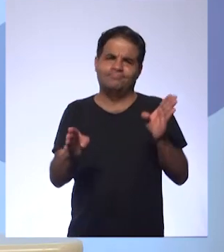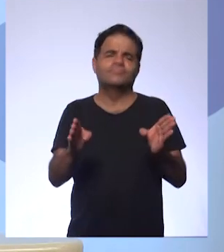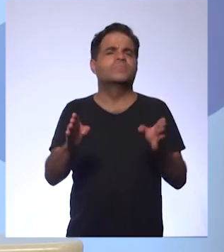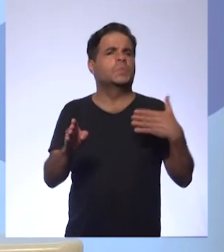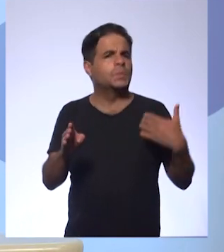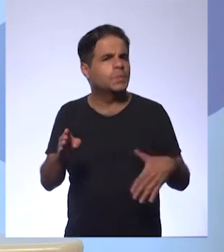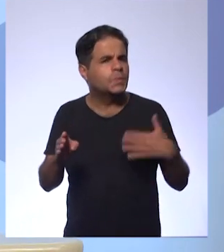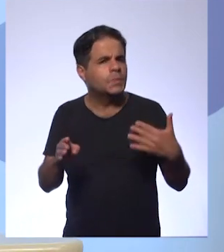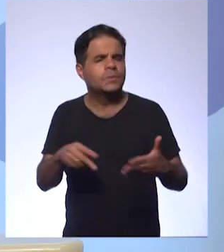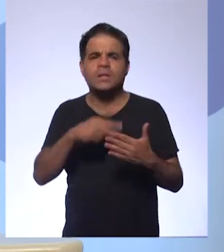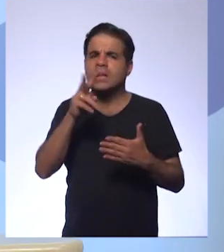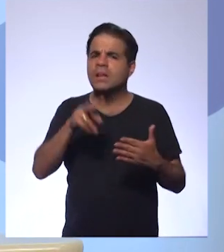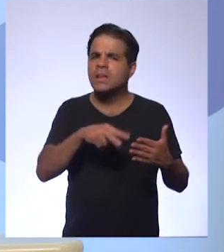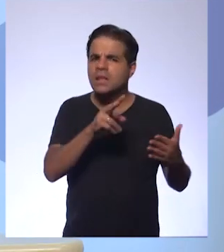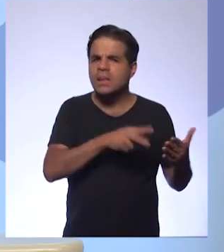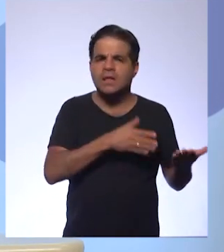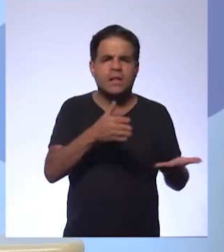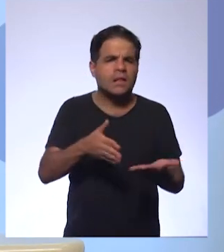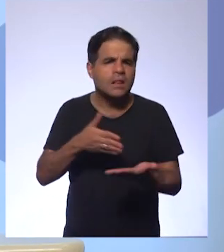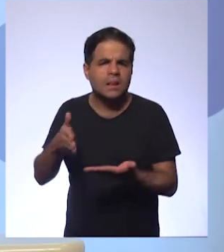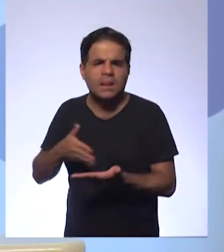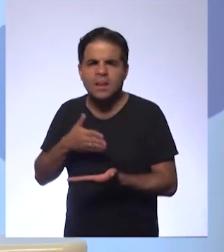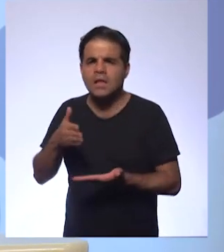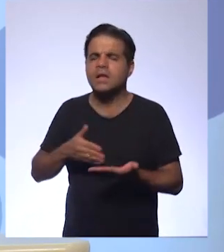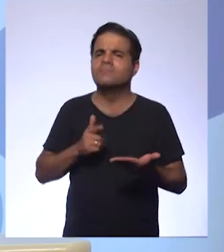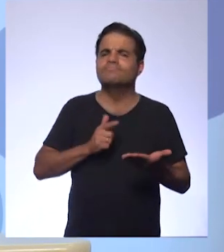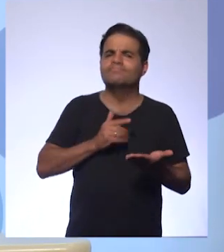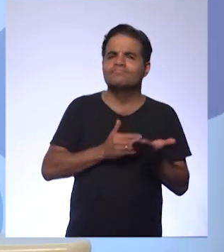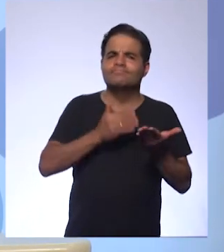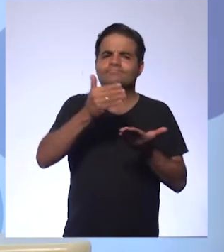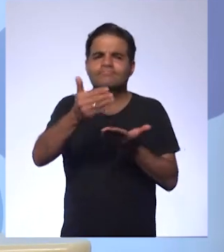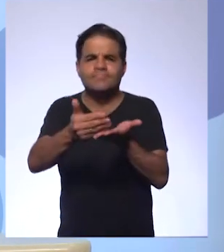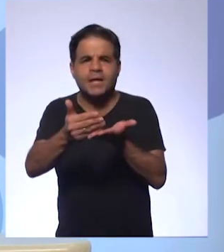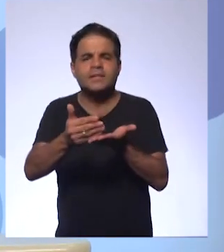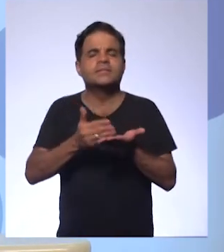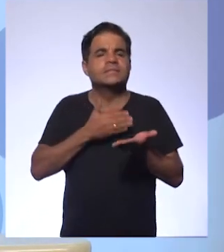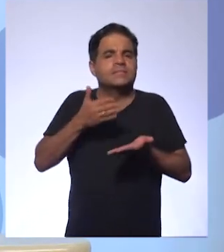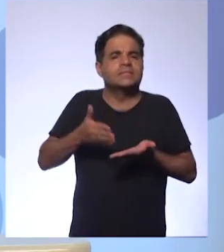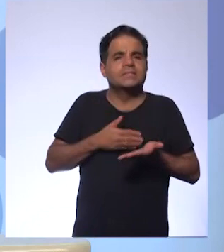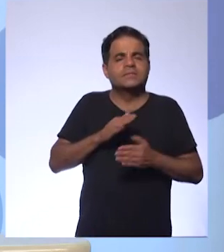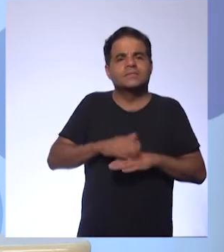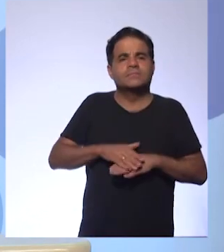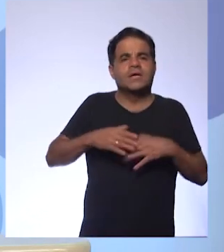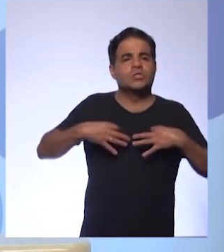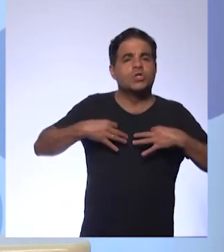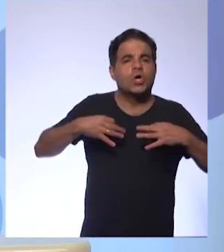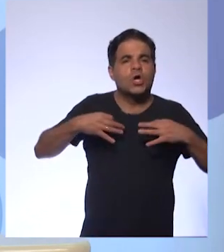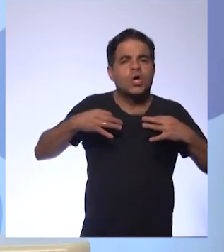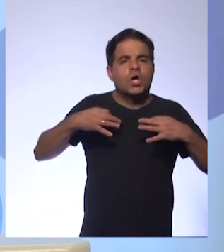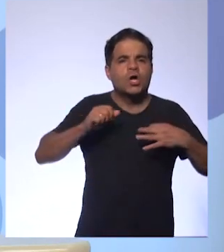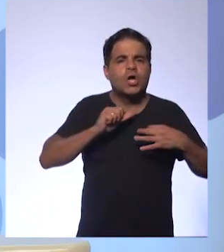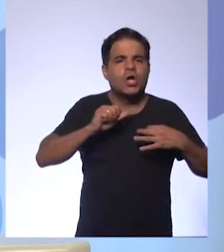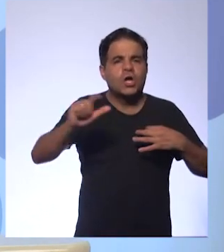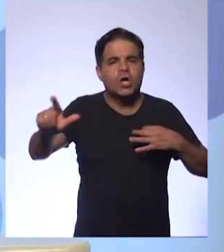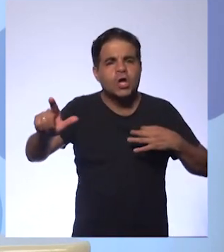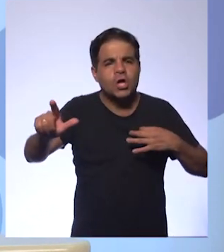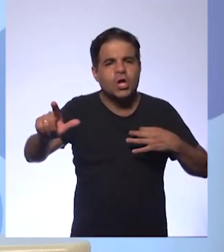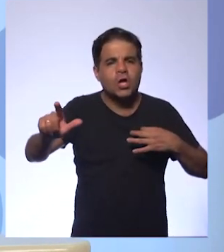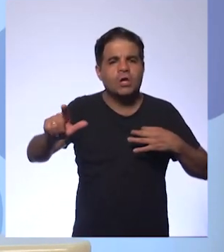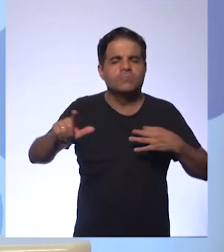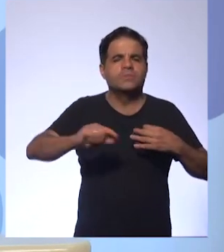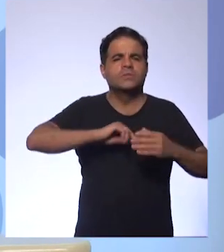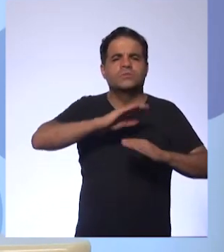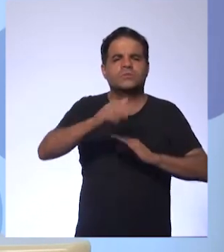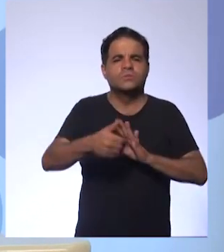É muito livro, às vezes a gente acaba tendo mais livros do que roupas, né? Porque